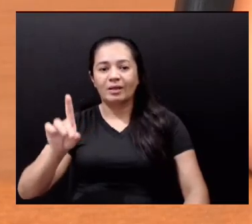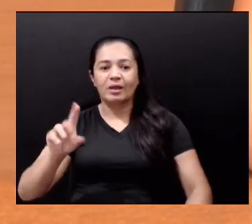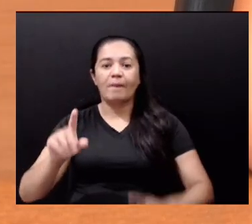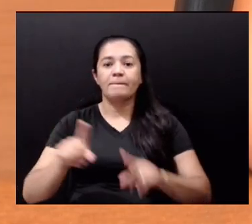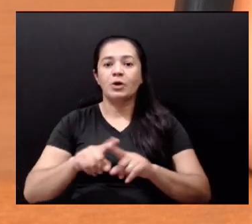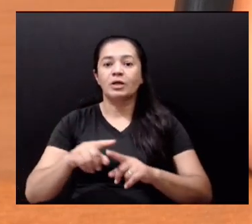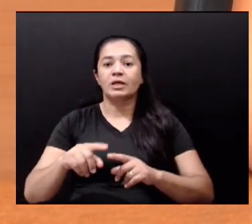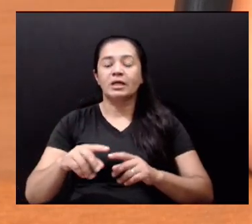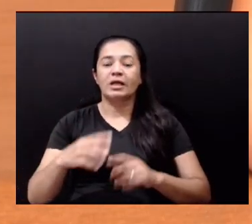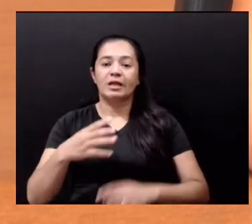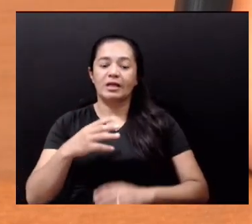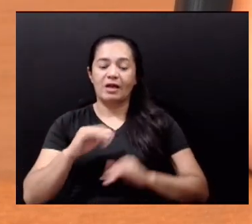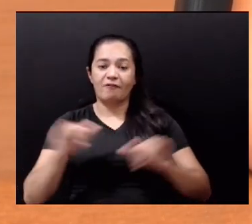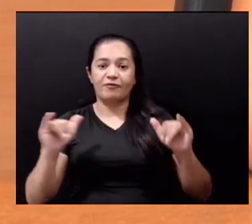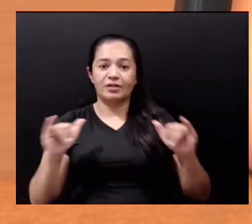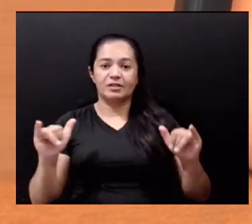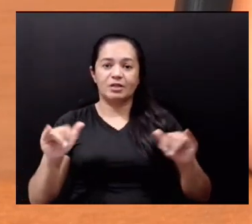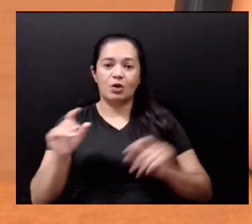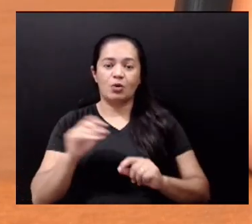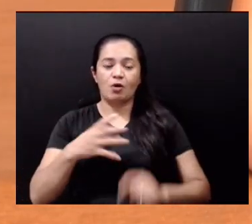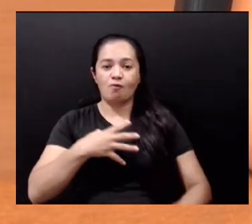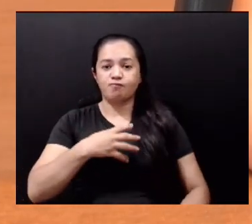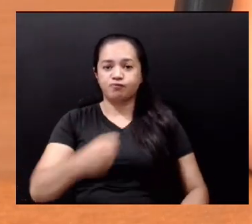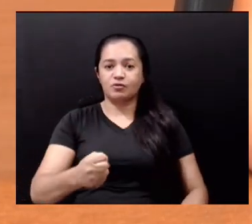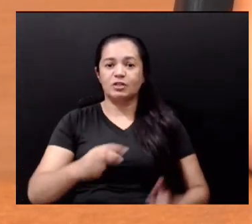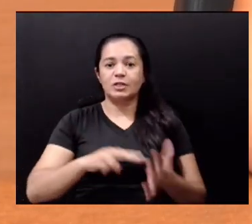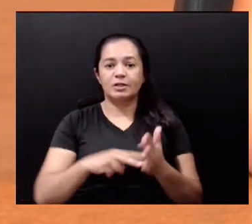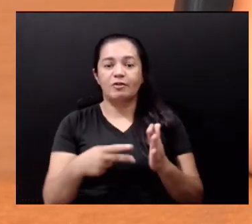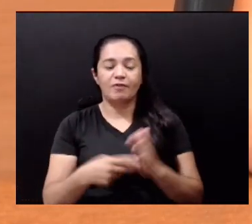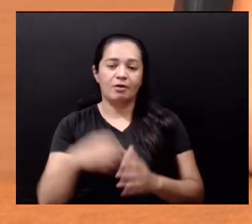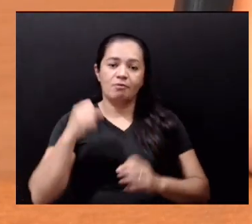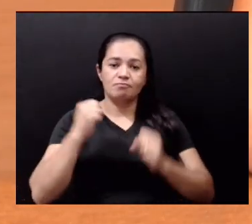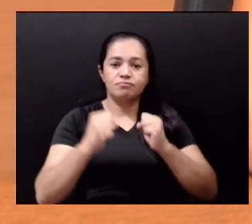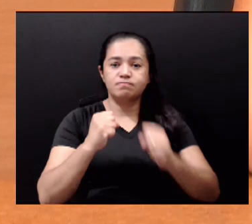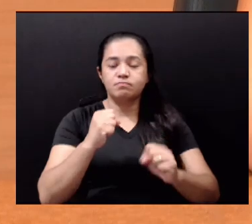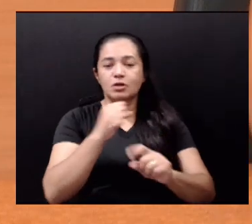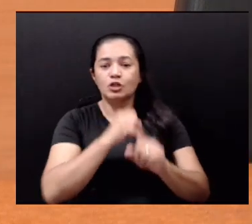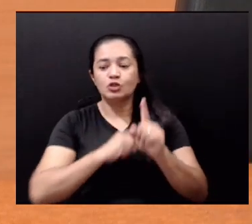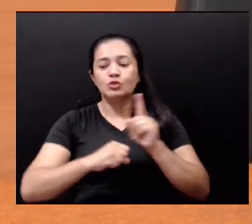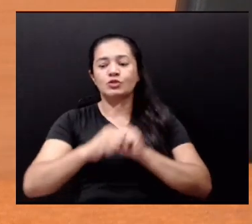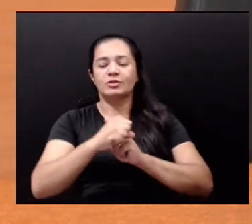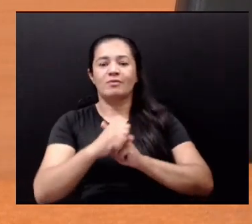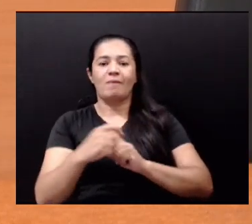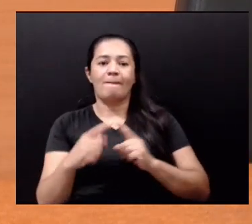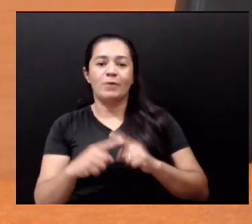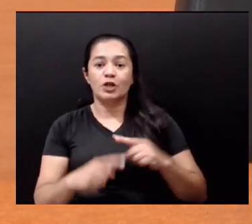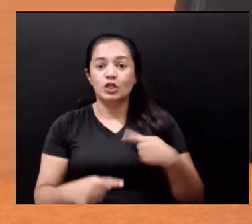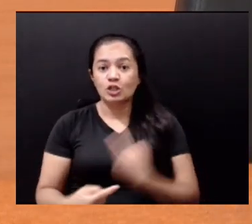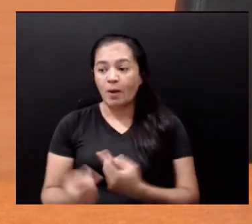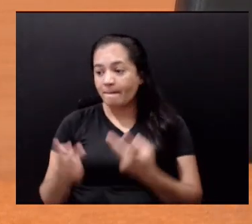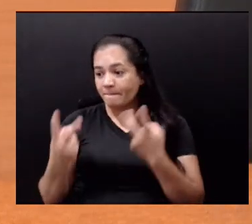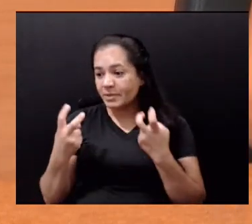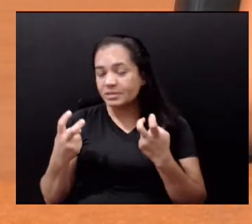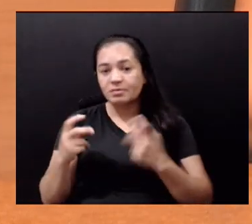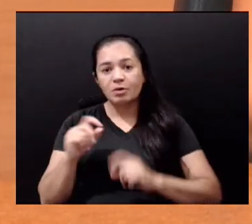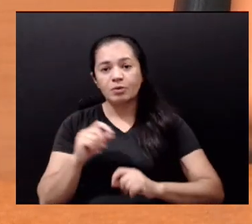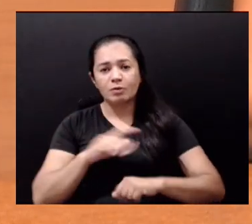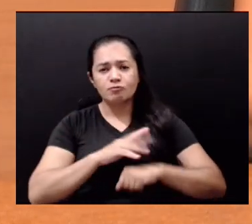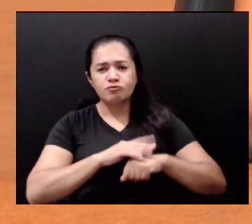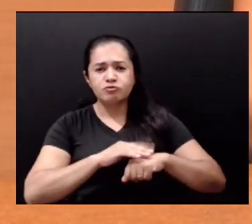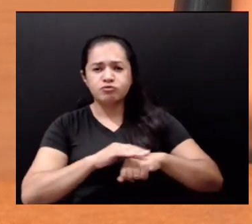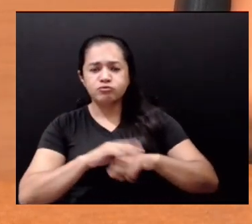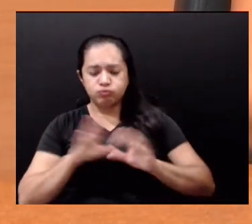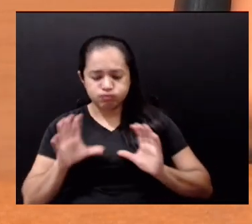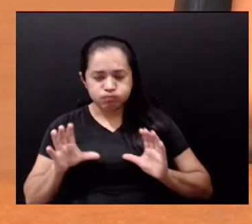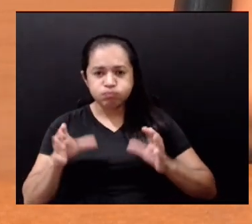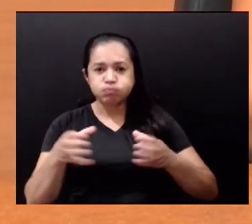vista do indivíduo, não é o indivíduo, né, se a gente está vendo que está tendo adoecimento coletivo, e se o adoecimento é coletivo, as saídas